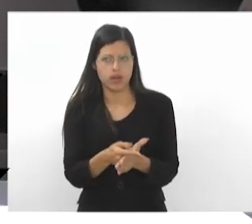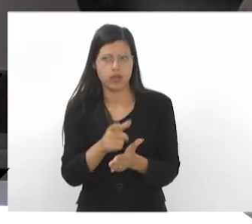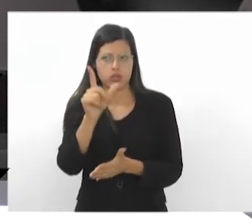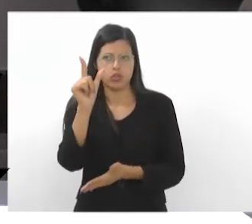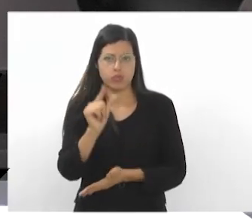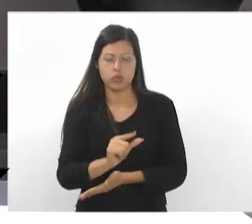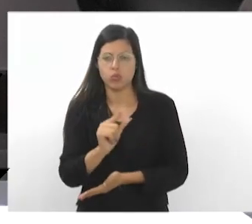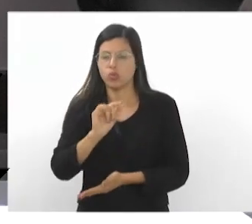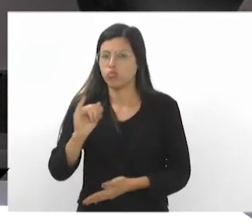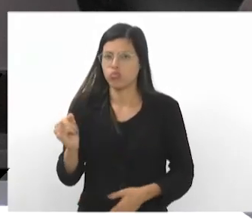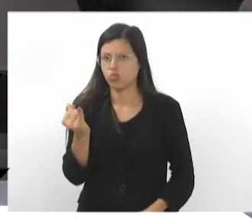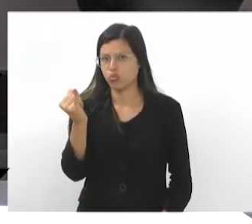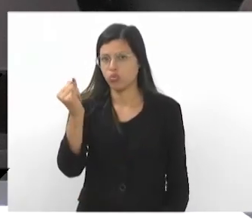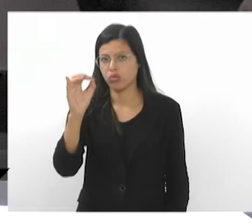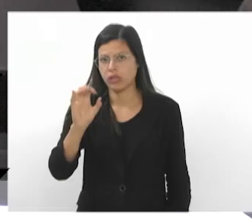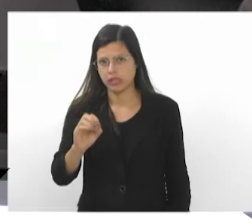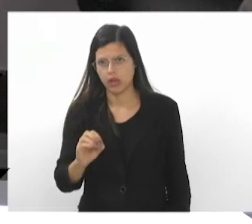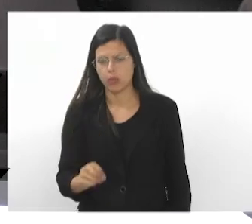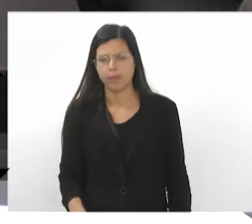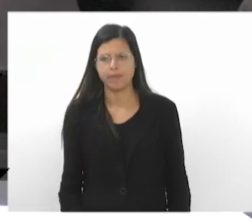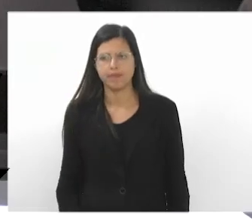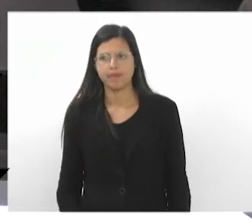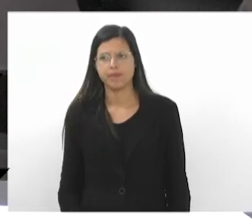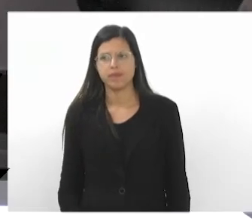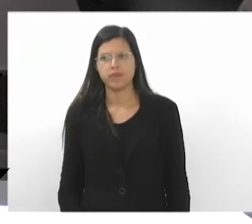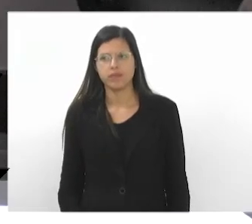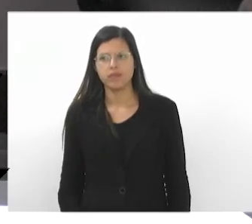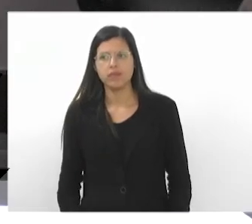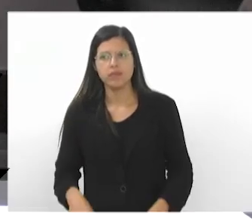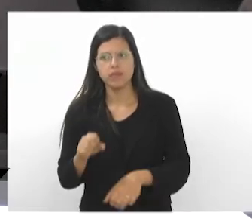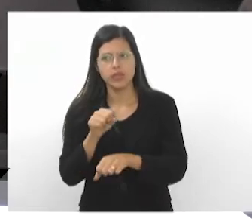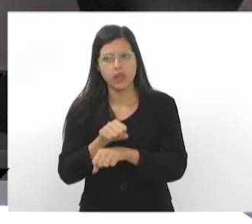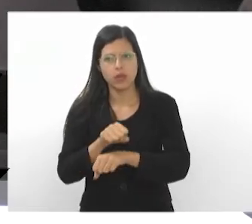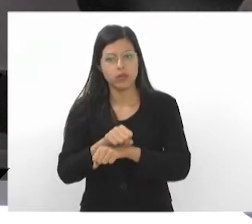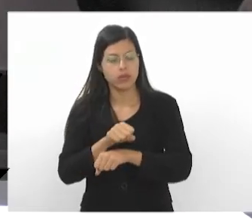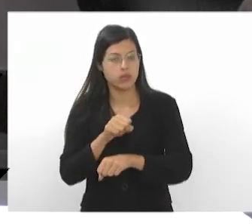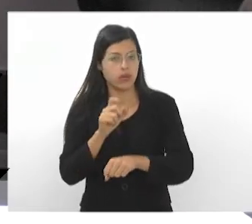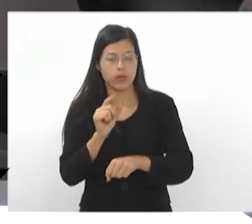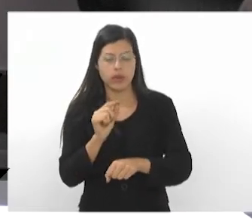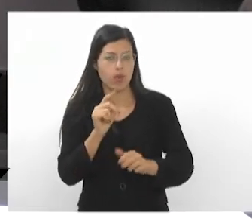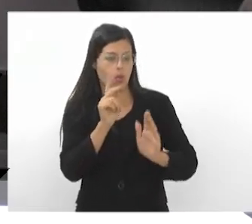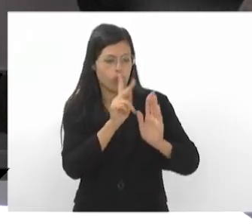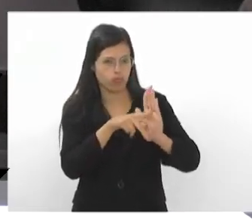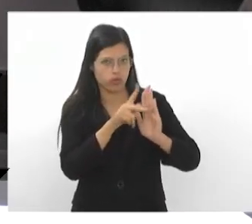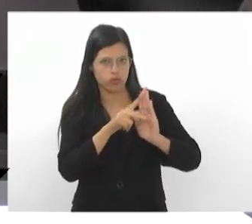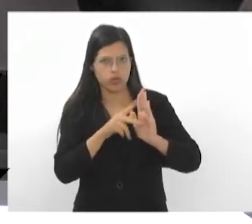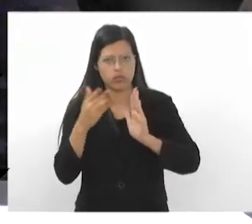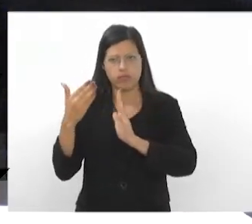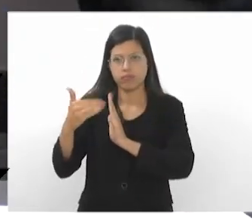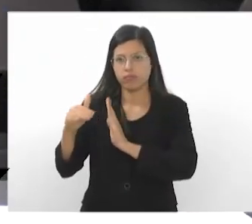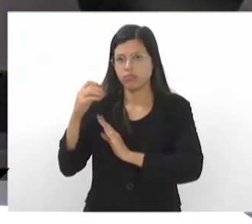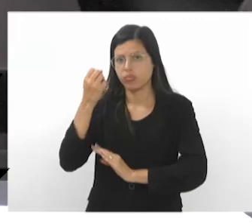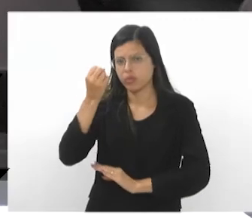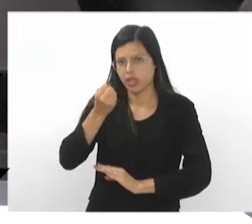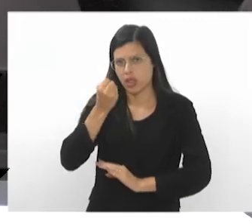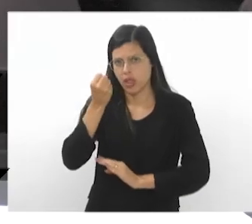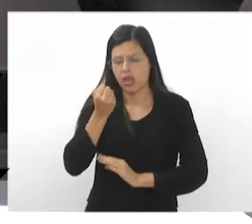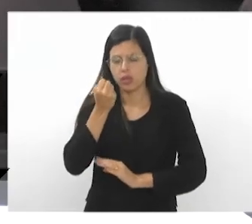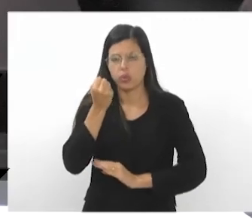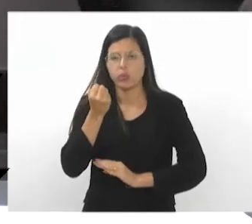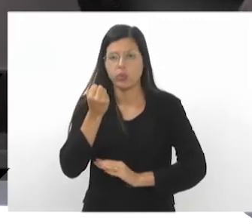a zero. É esperado que o projeto vá ao Senado hoje. E o Senado só pode